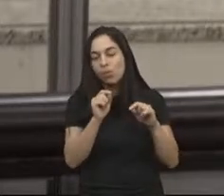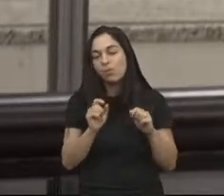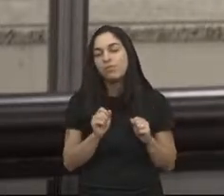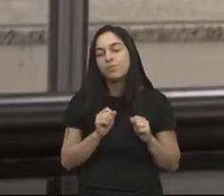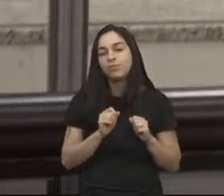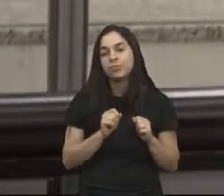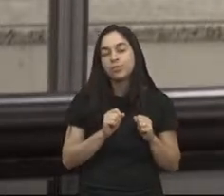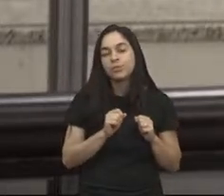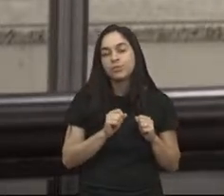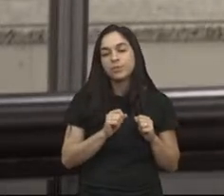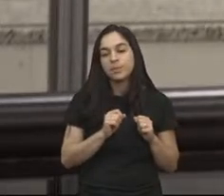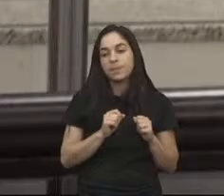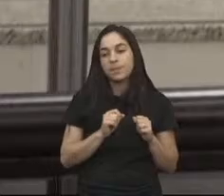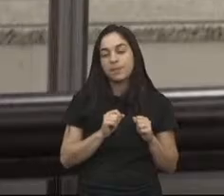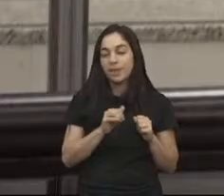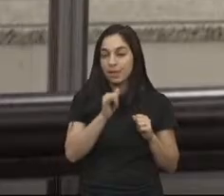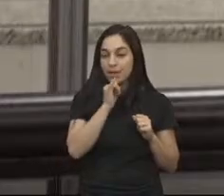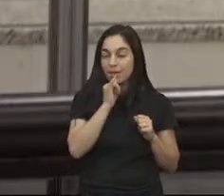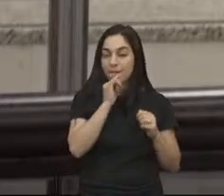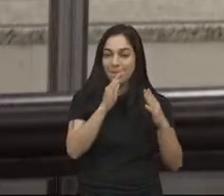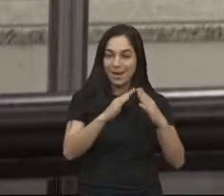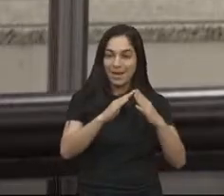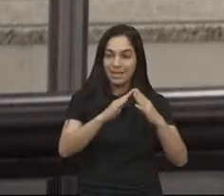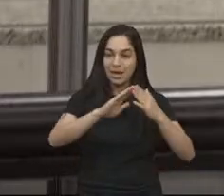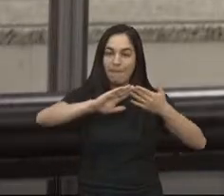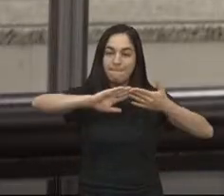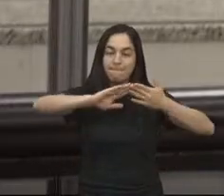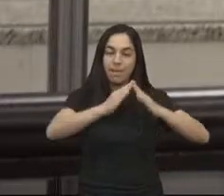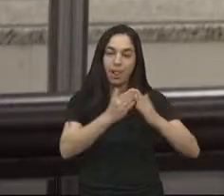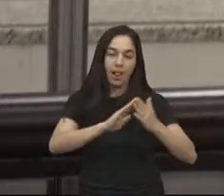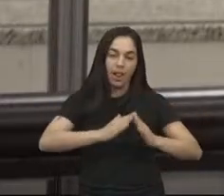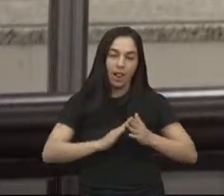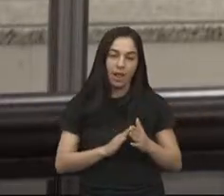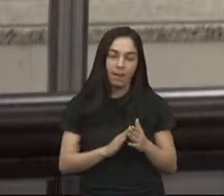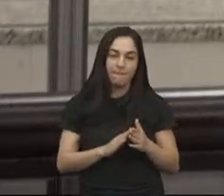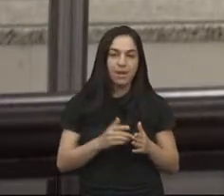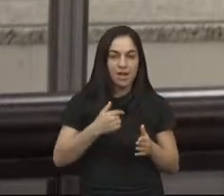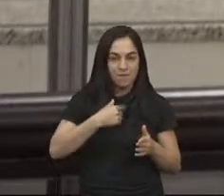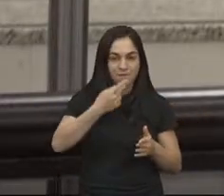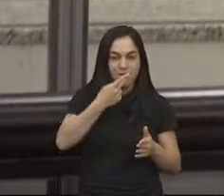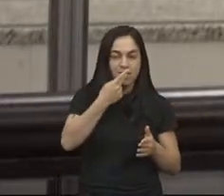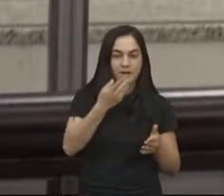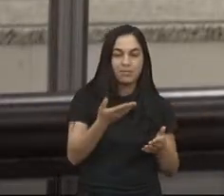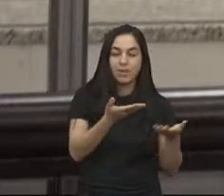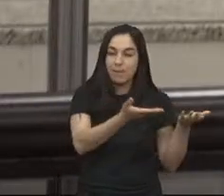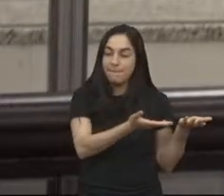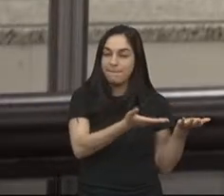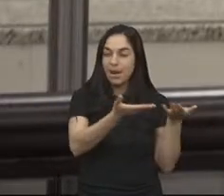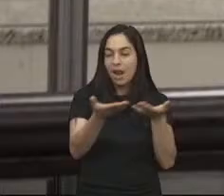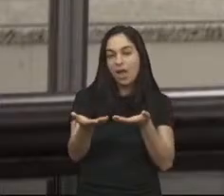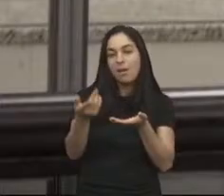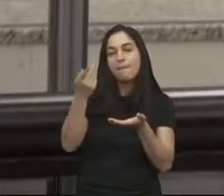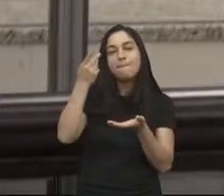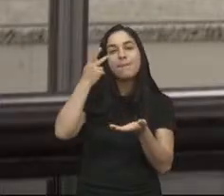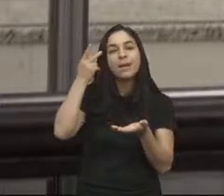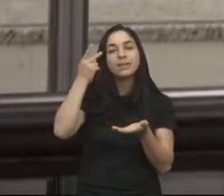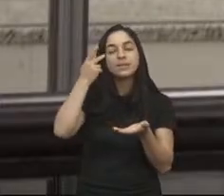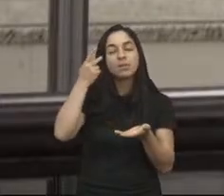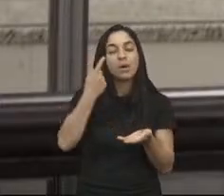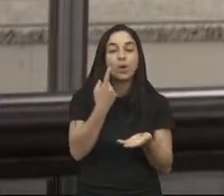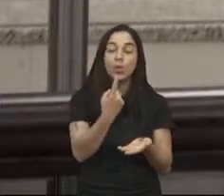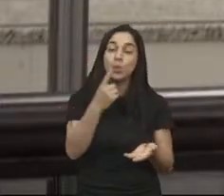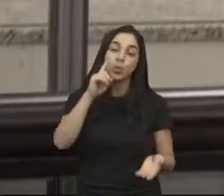Por exemplo, uma casa a ser demolida, nessa quantidade que eu falei, para ser levado, por exemplo, para São Paulo num